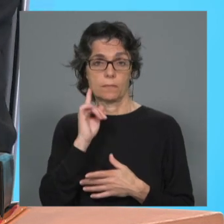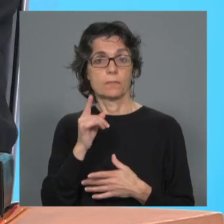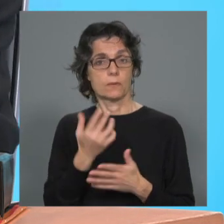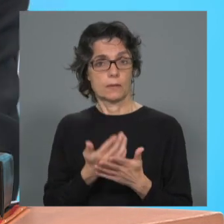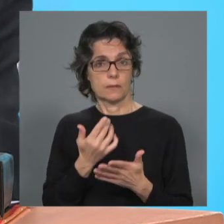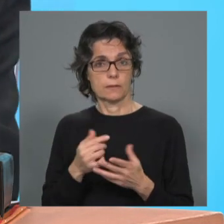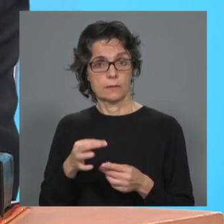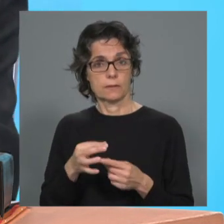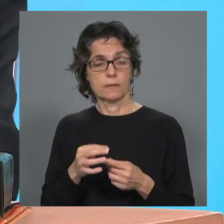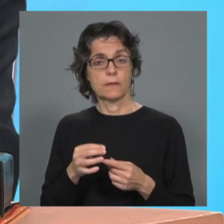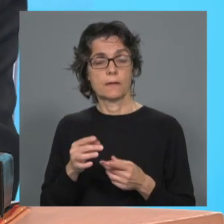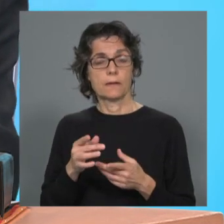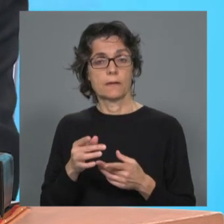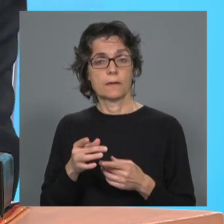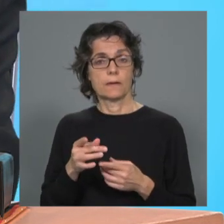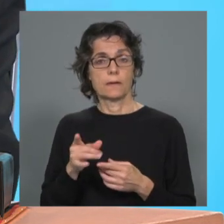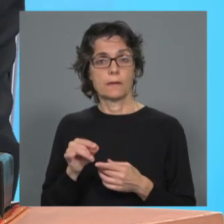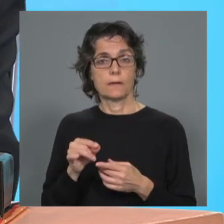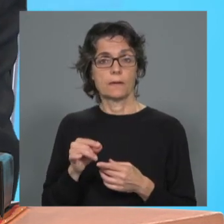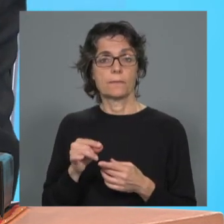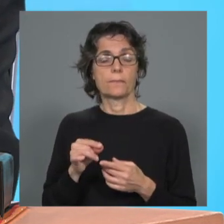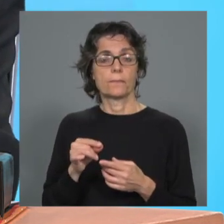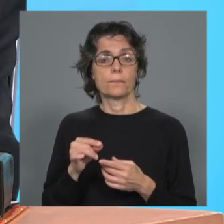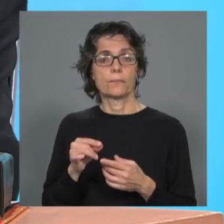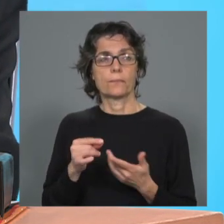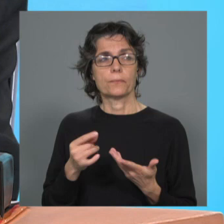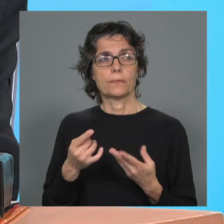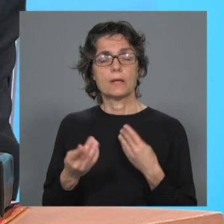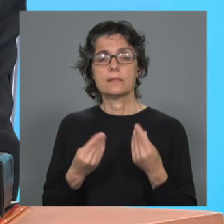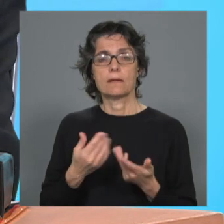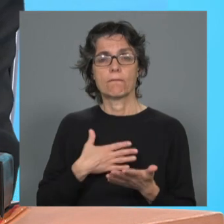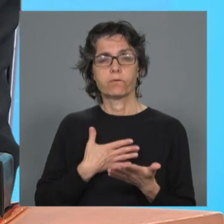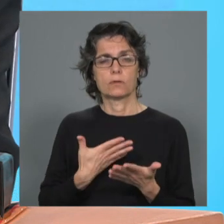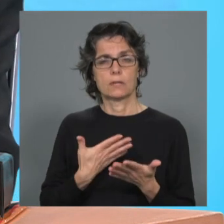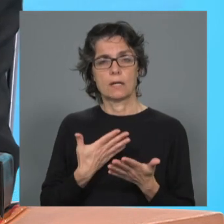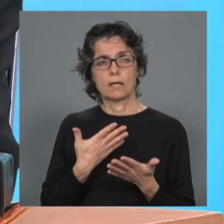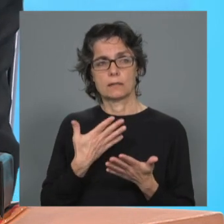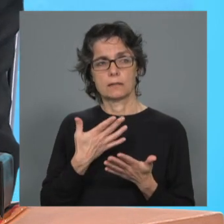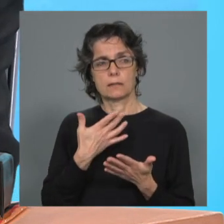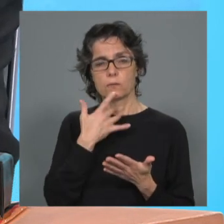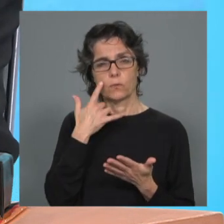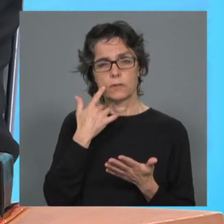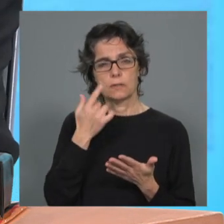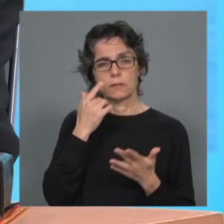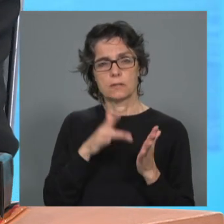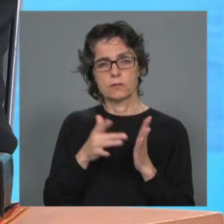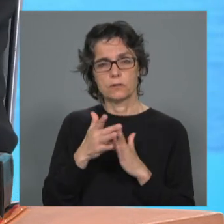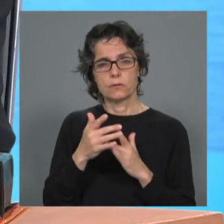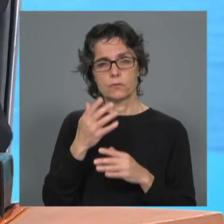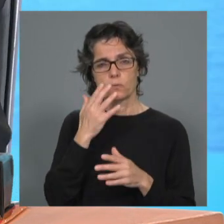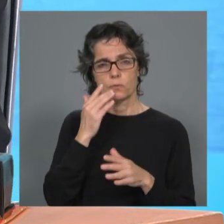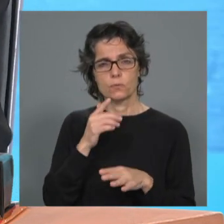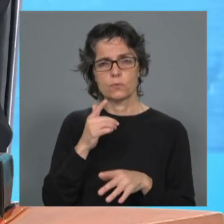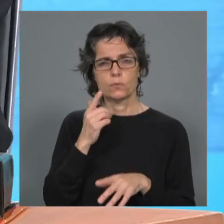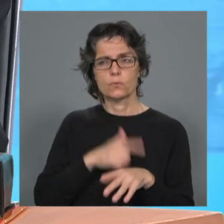singular, ou seja, a experiência com o Jesus histórico é o fundamento da experiência